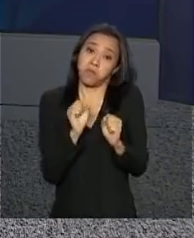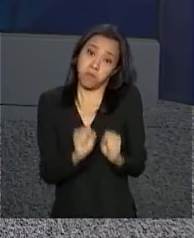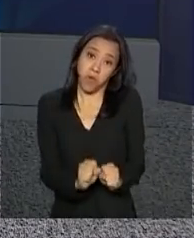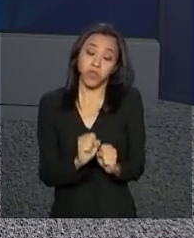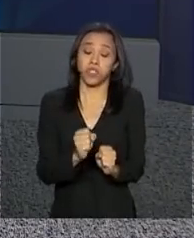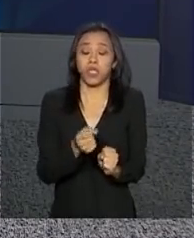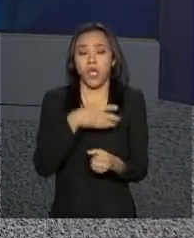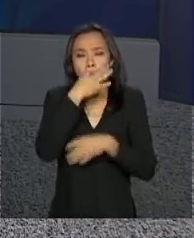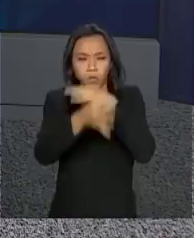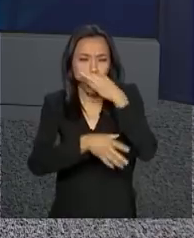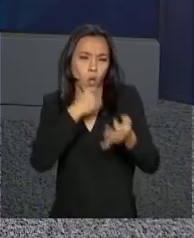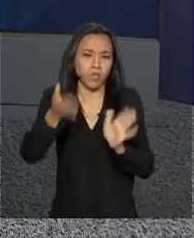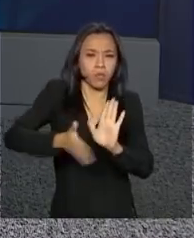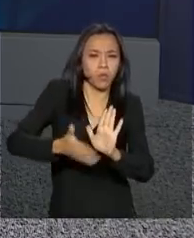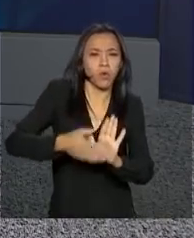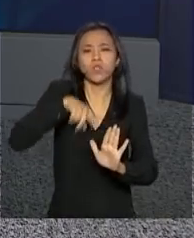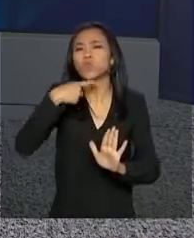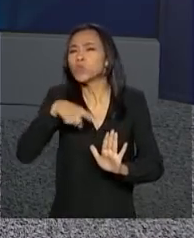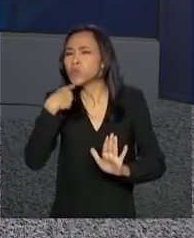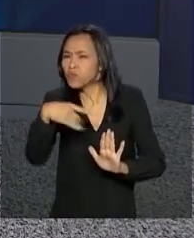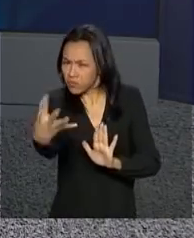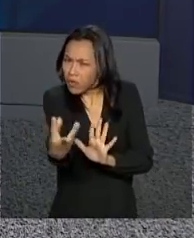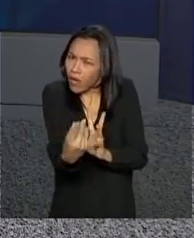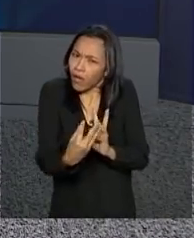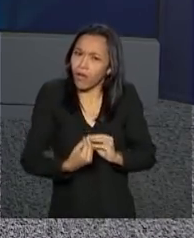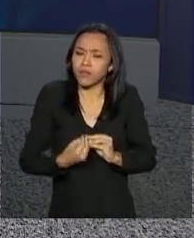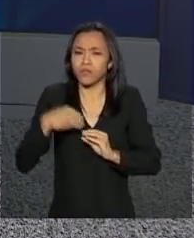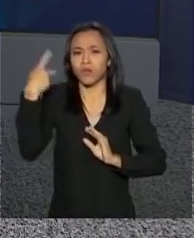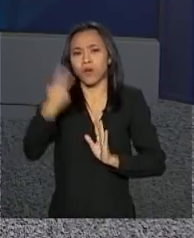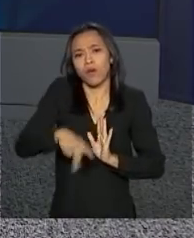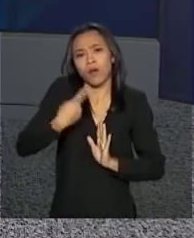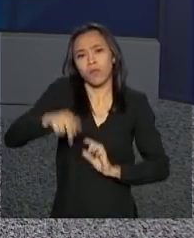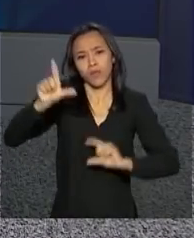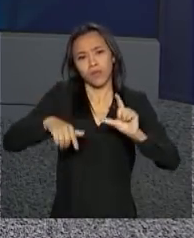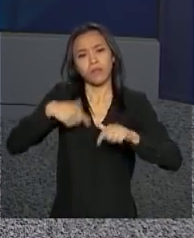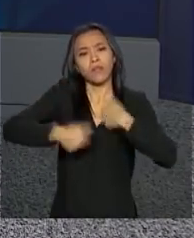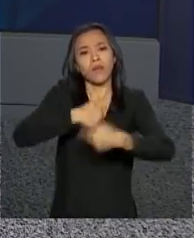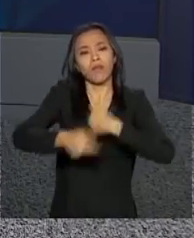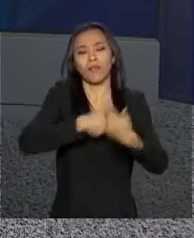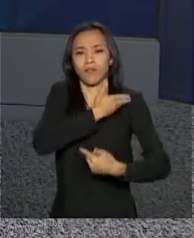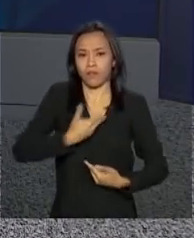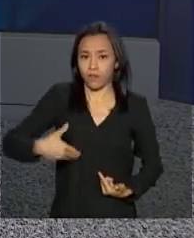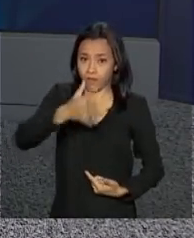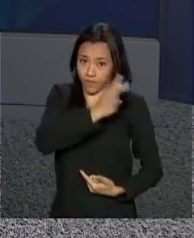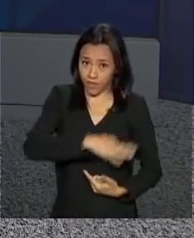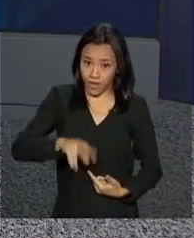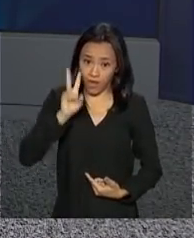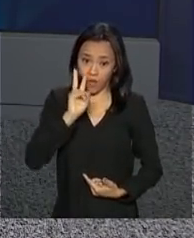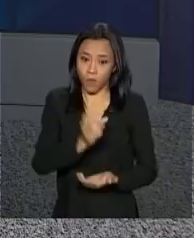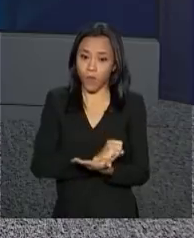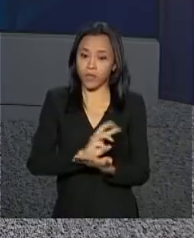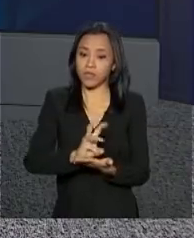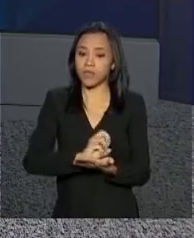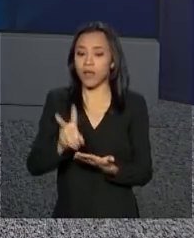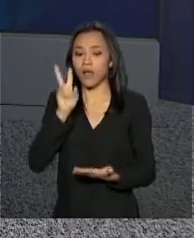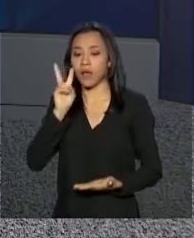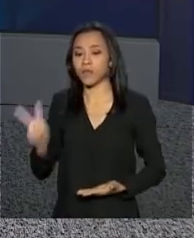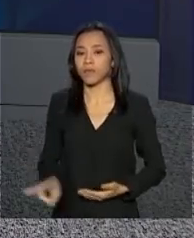sugestões de reportagens e dúvidas sobre programas e ações do governo federal para o nosso WhatsApp. Anote aí, 619